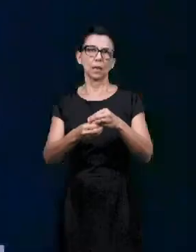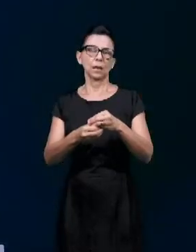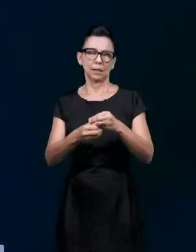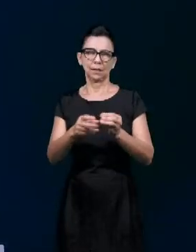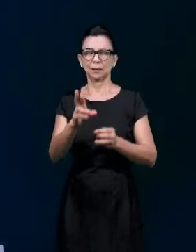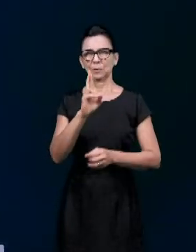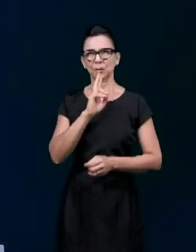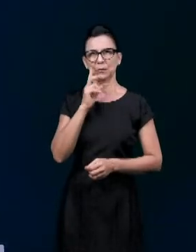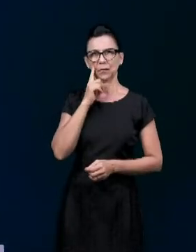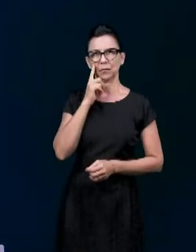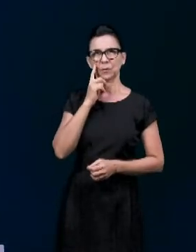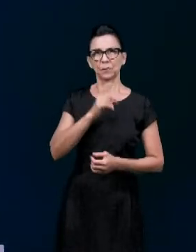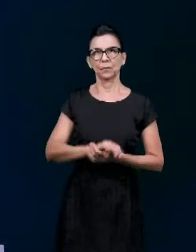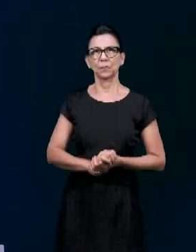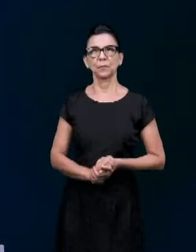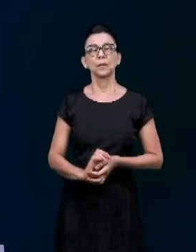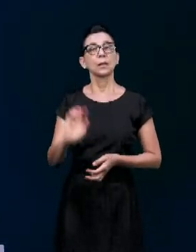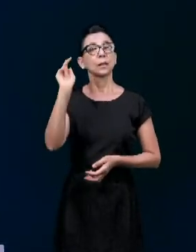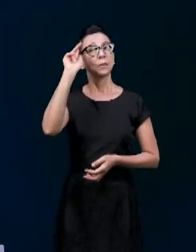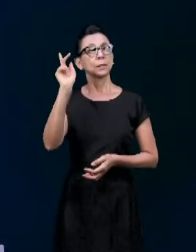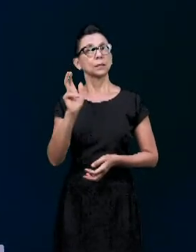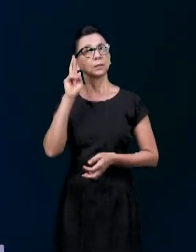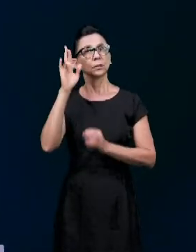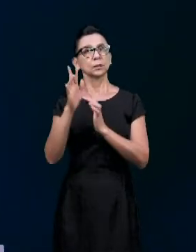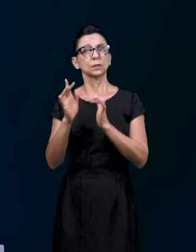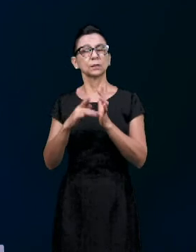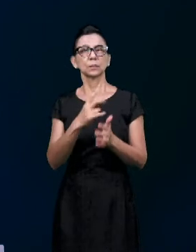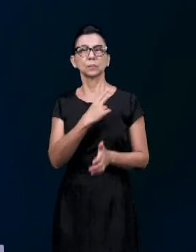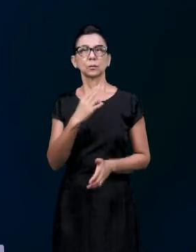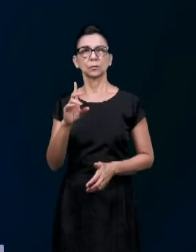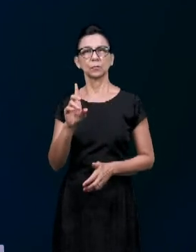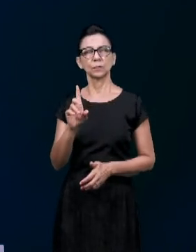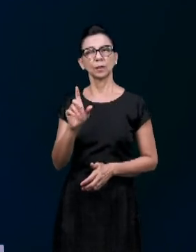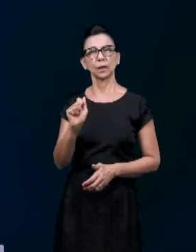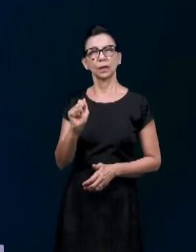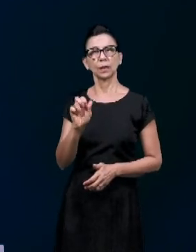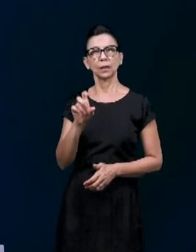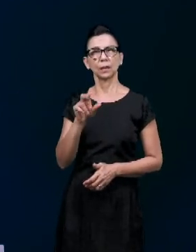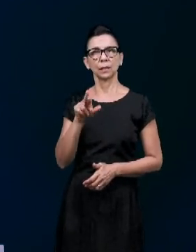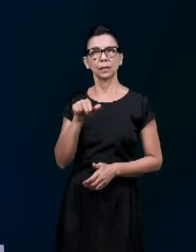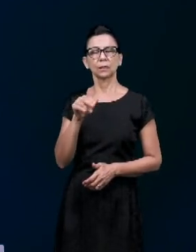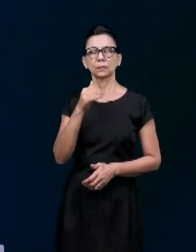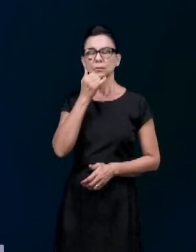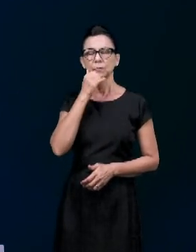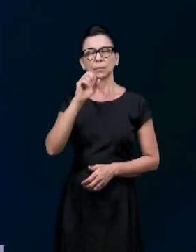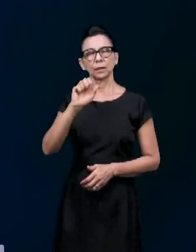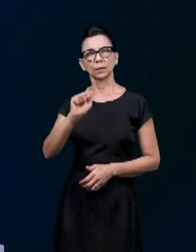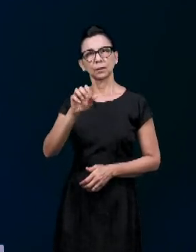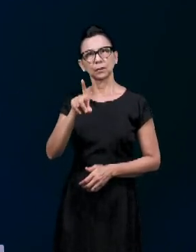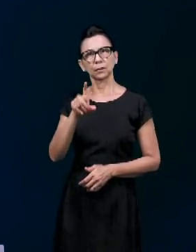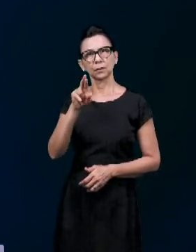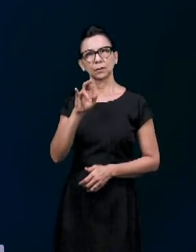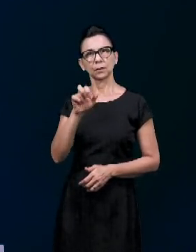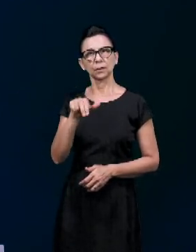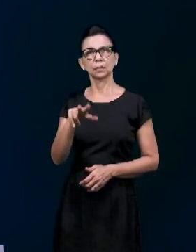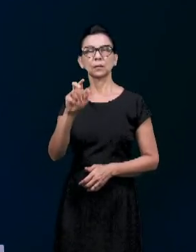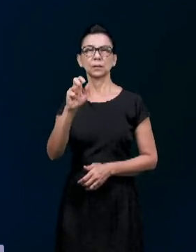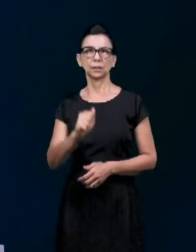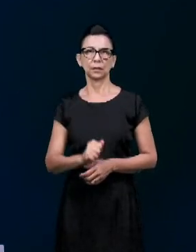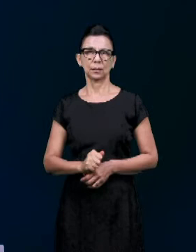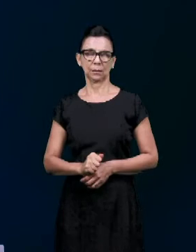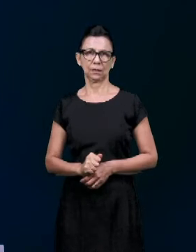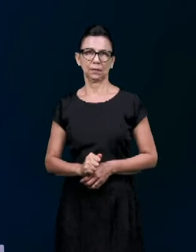participar. Irmãos, a paz do Senhor, meu nome é Adriana Santiago, sou da igreja do bairro de Cantagalo, da cidade de Três Rios, Rio